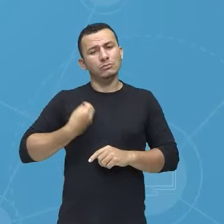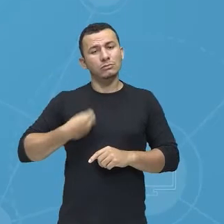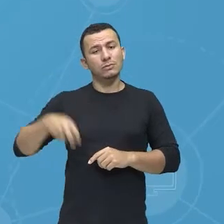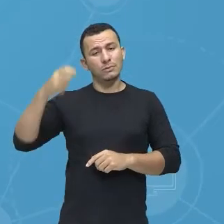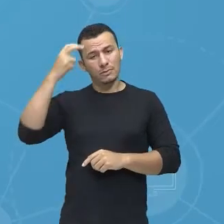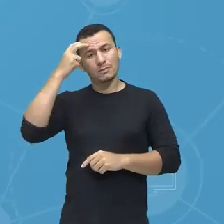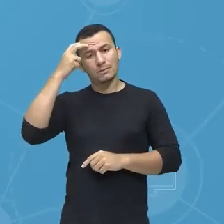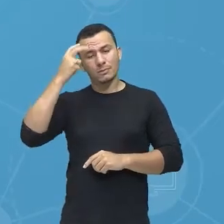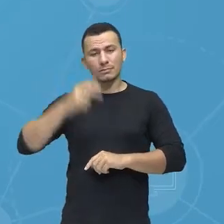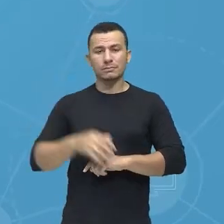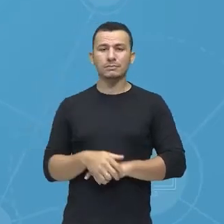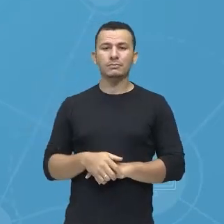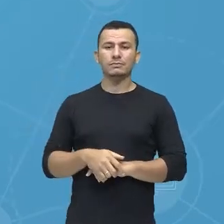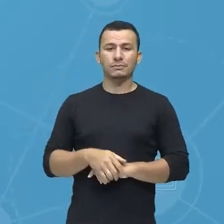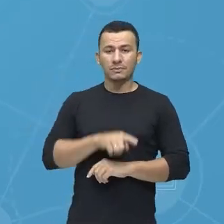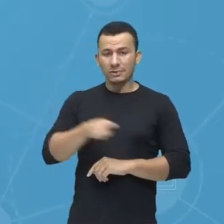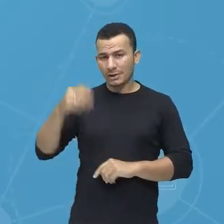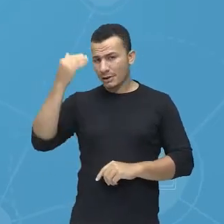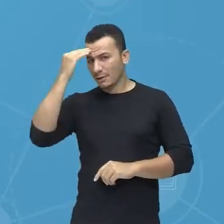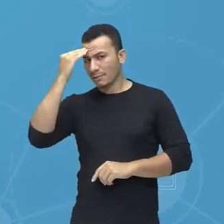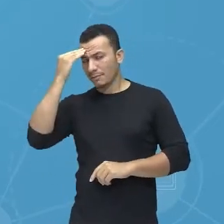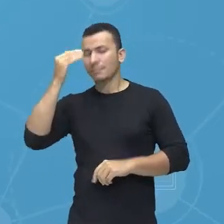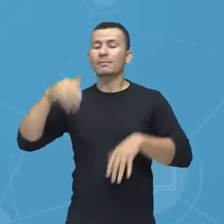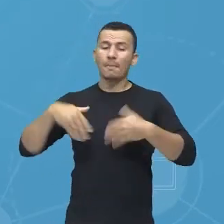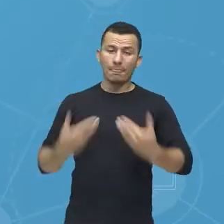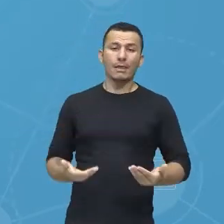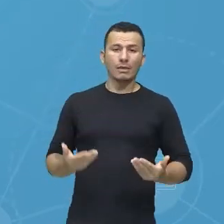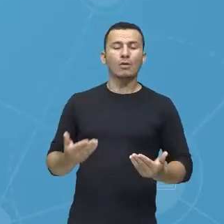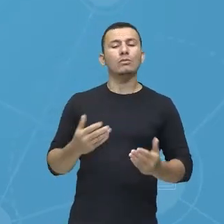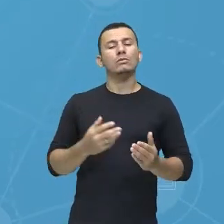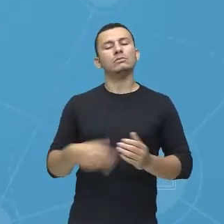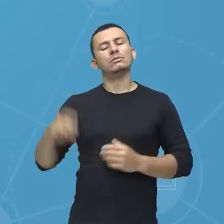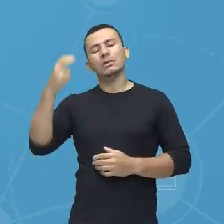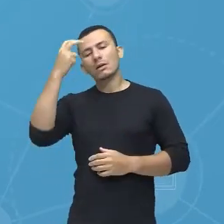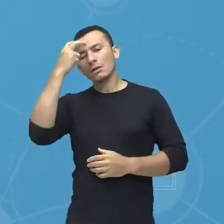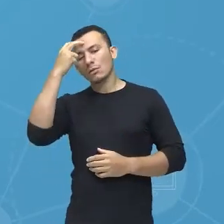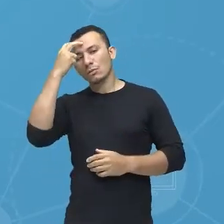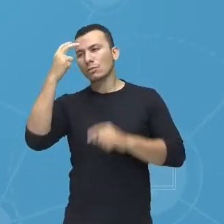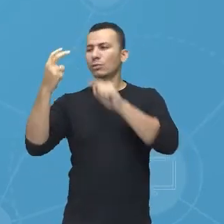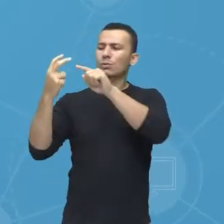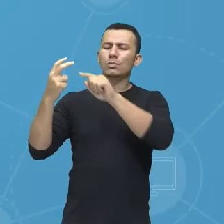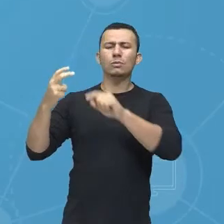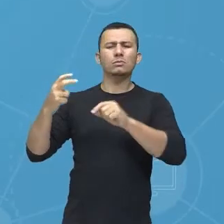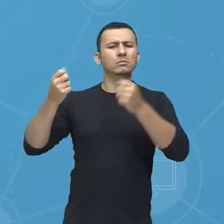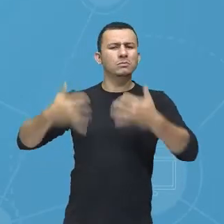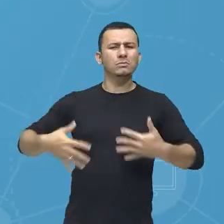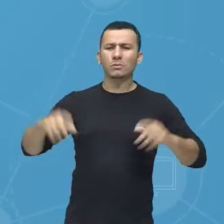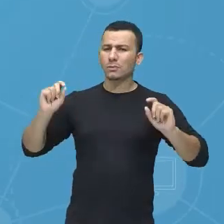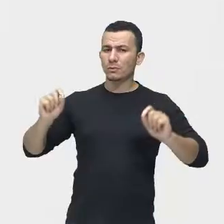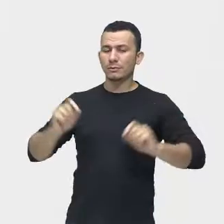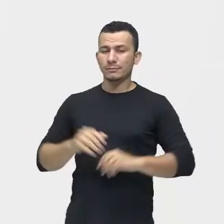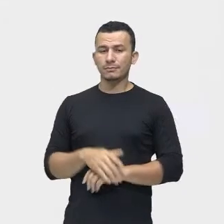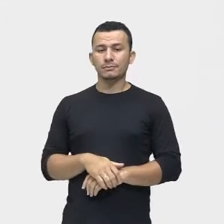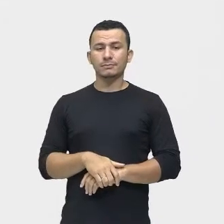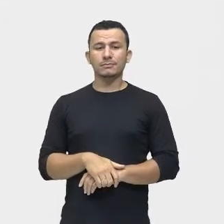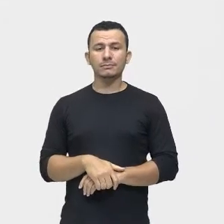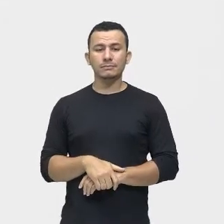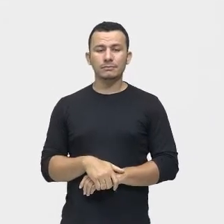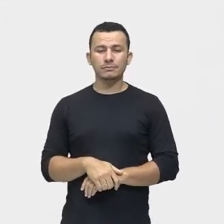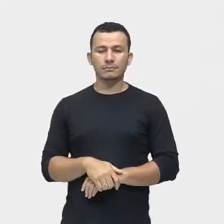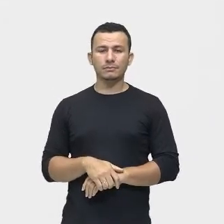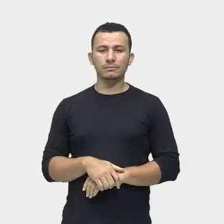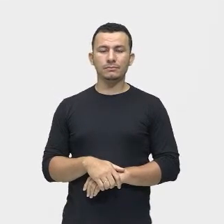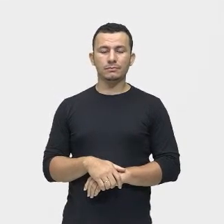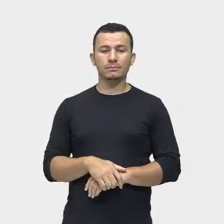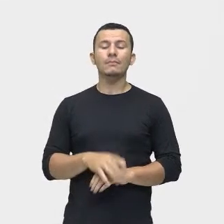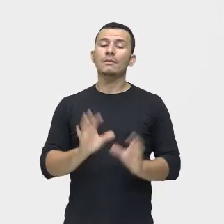cultura. Deu para vocês entenderem? Então, essa cultura, o que ela é? Vamos ver. É